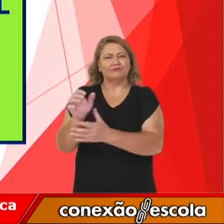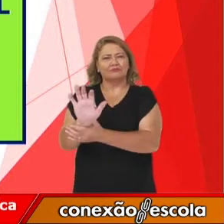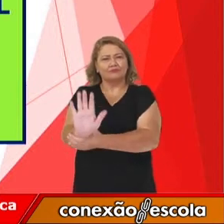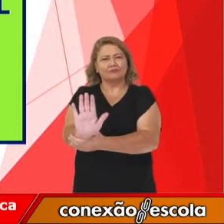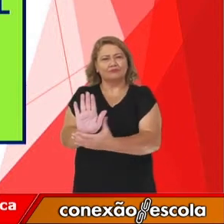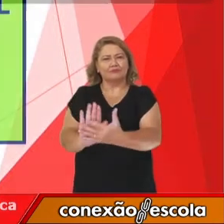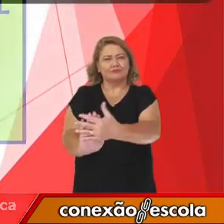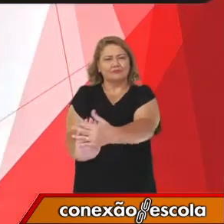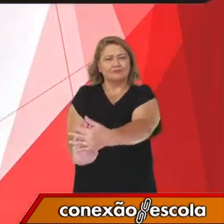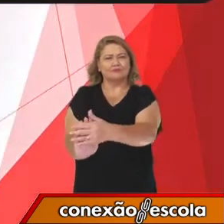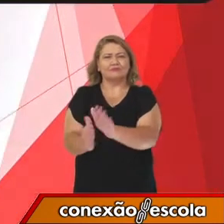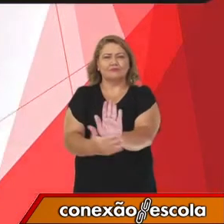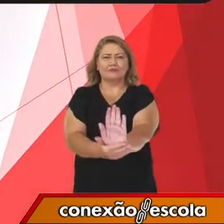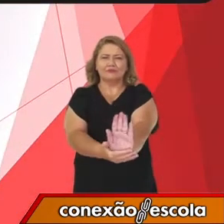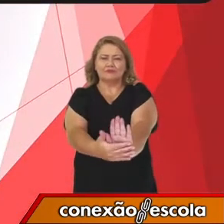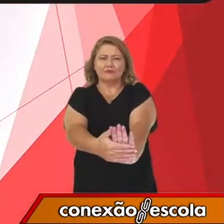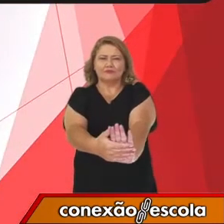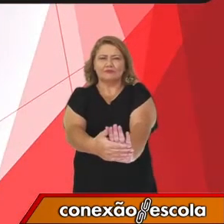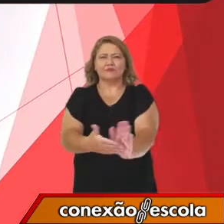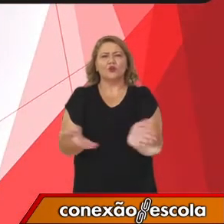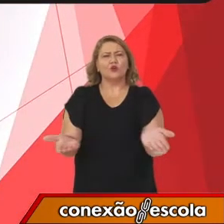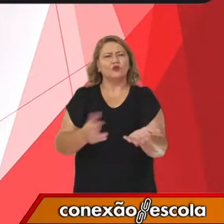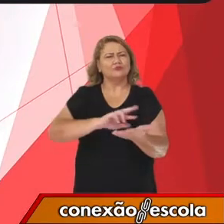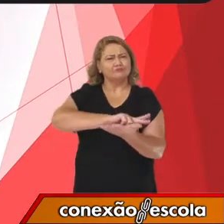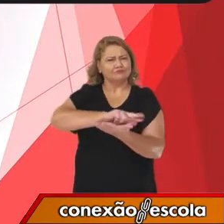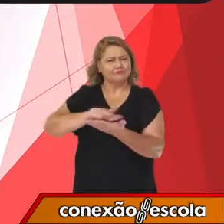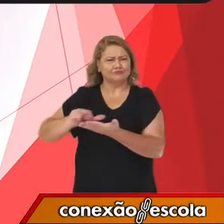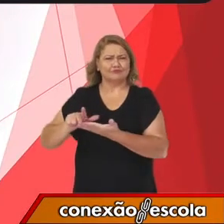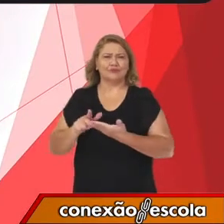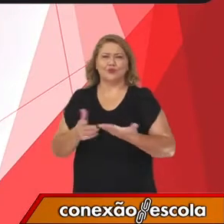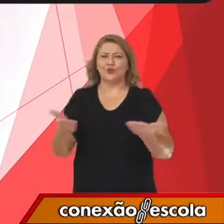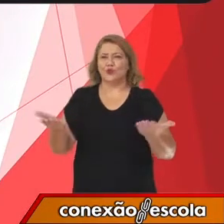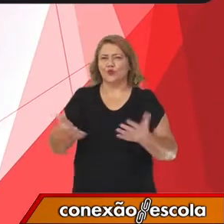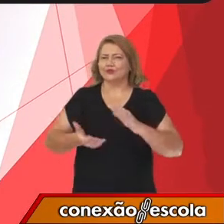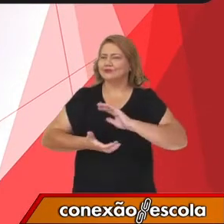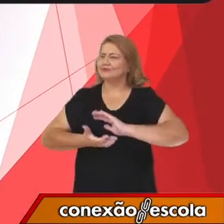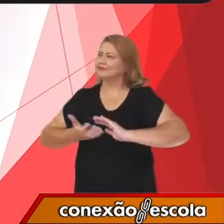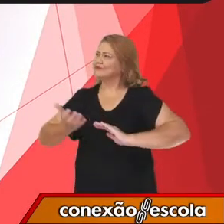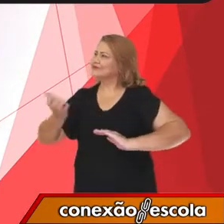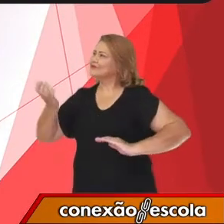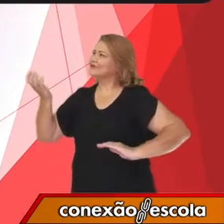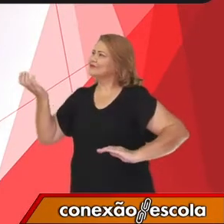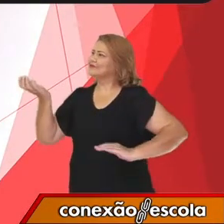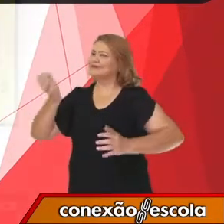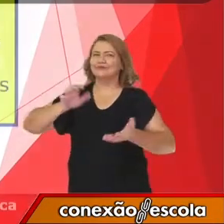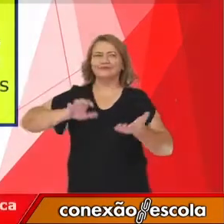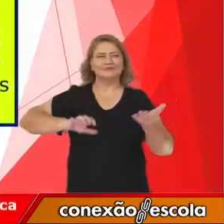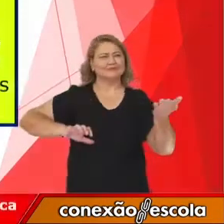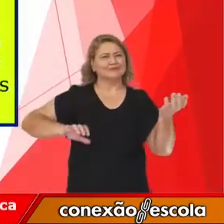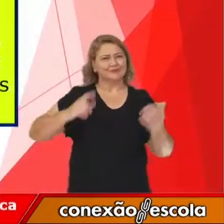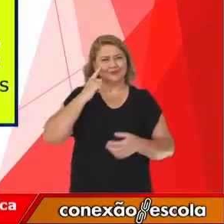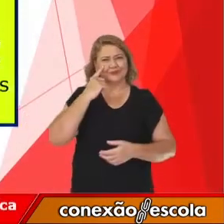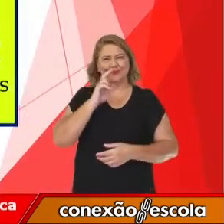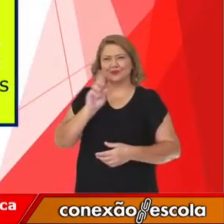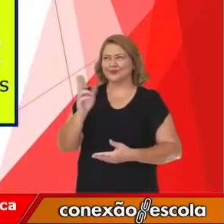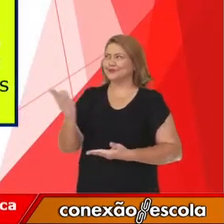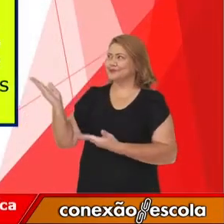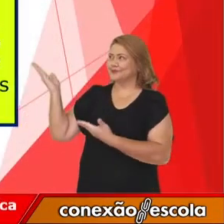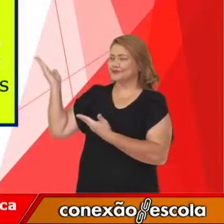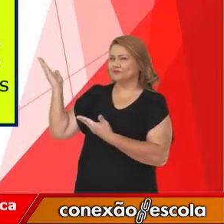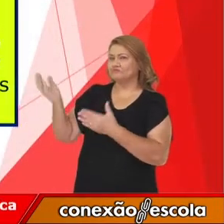vamos falar especificamente de Tahiti ç ã o e quando surgiu